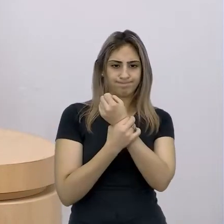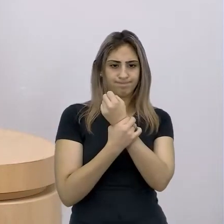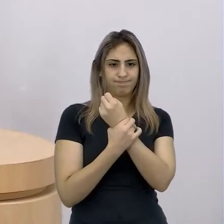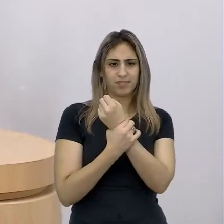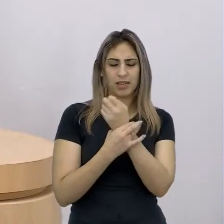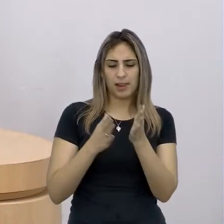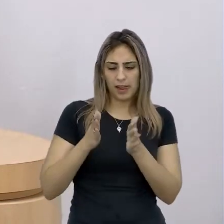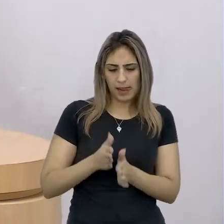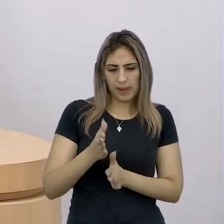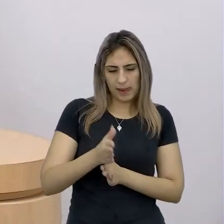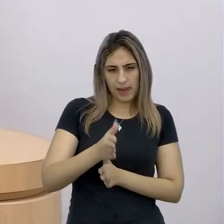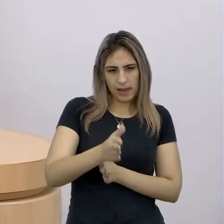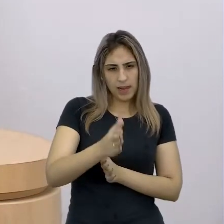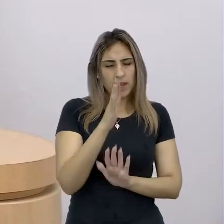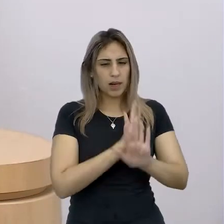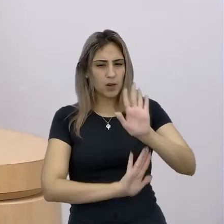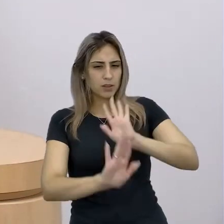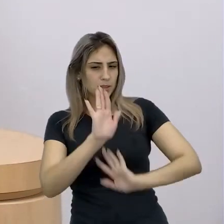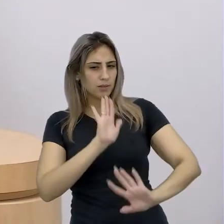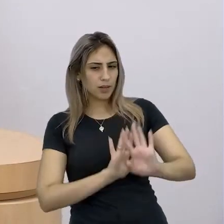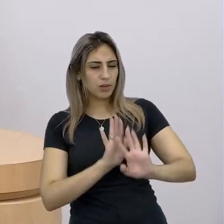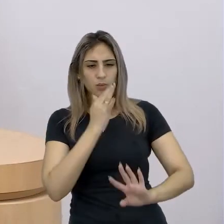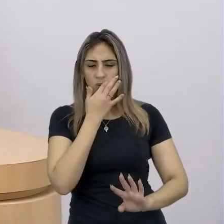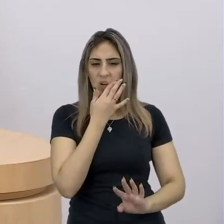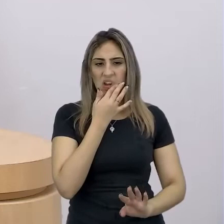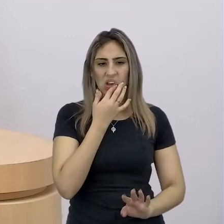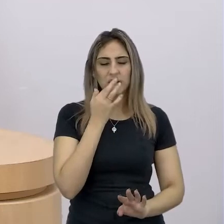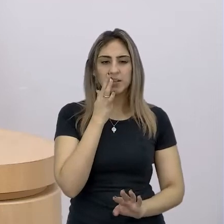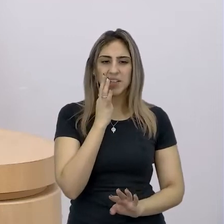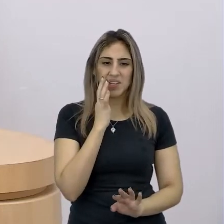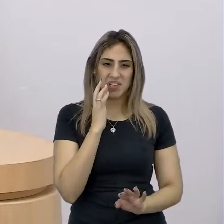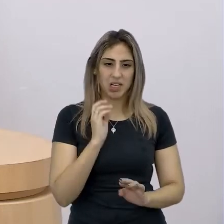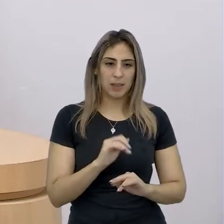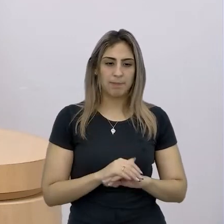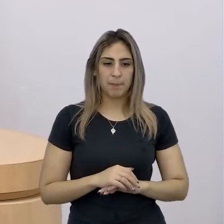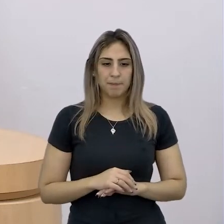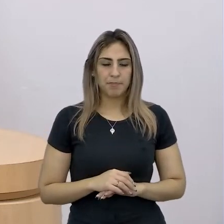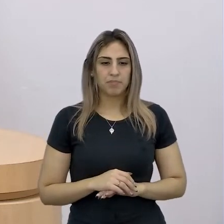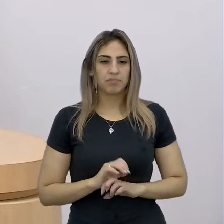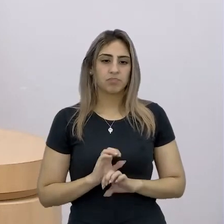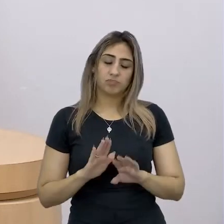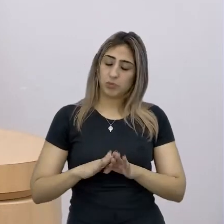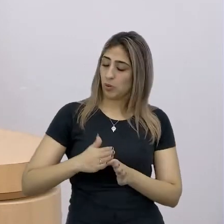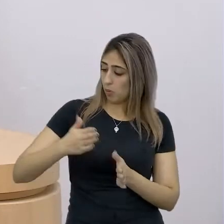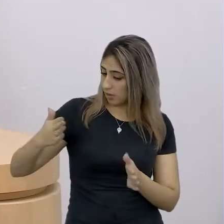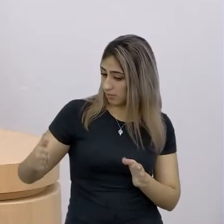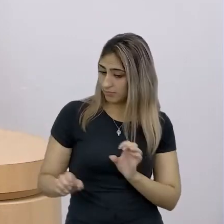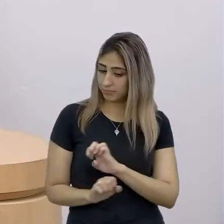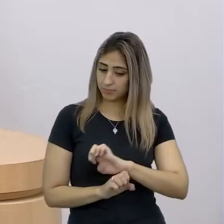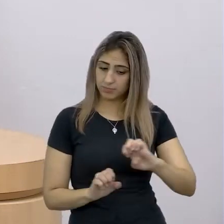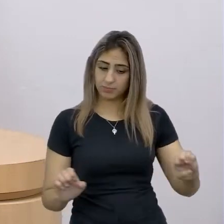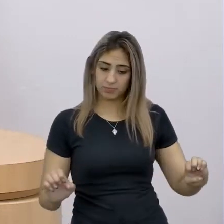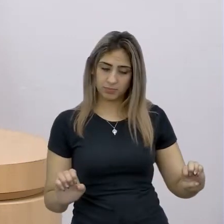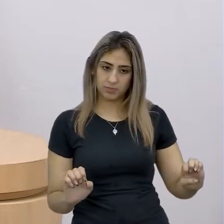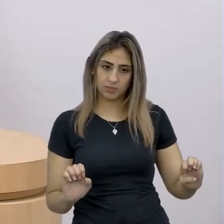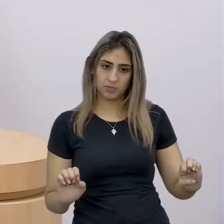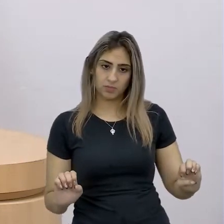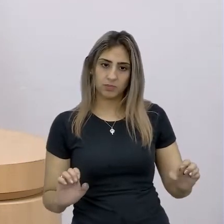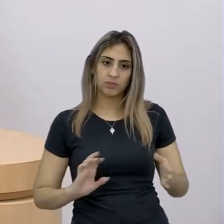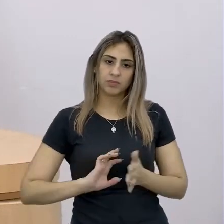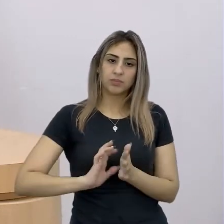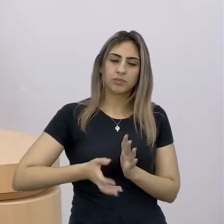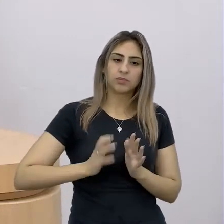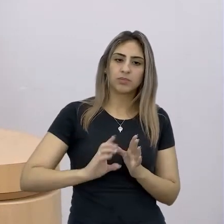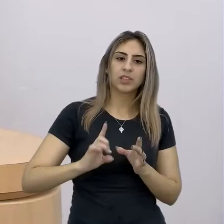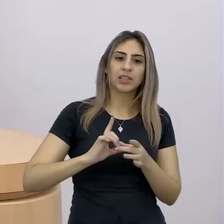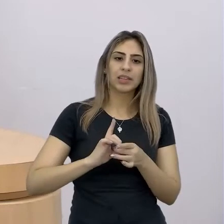linha conservadora e também do lado do outro lado seria então o